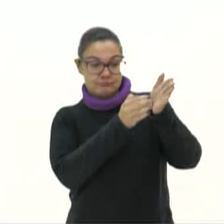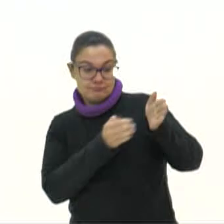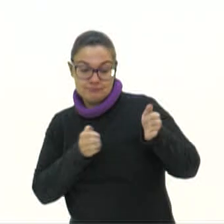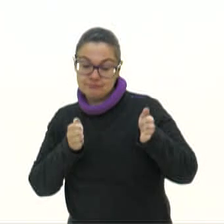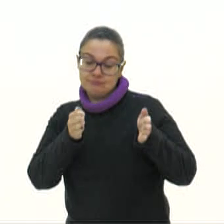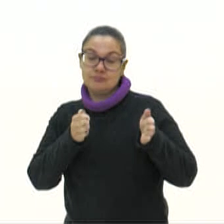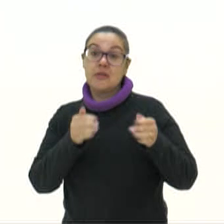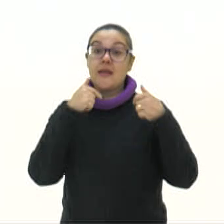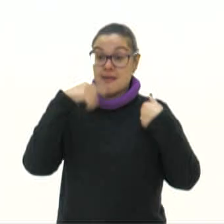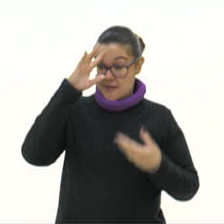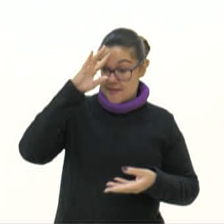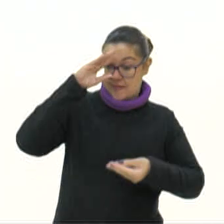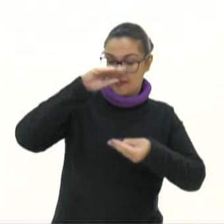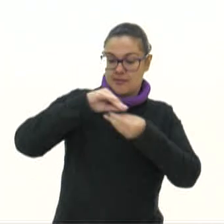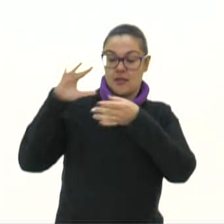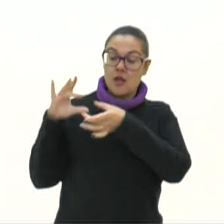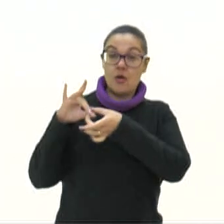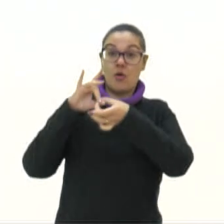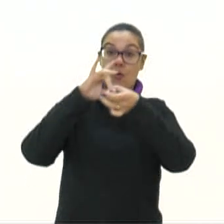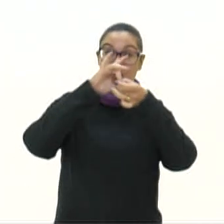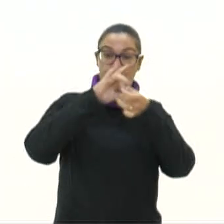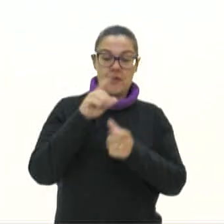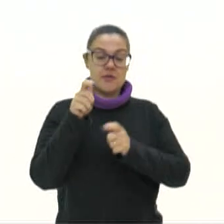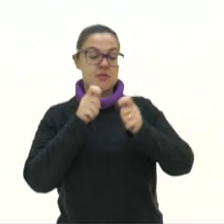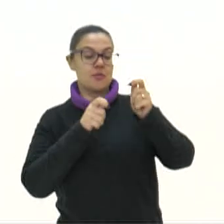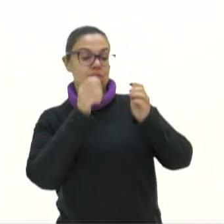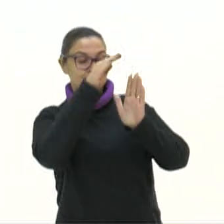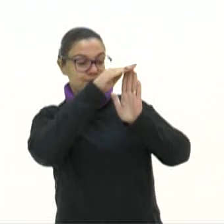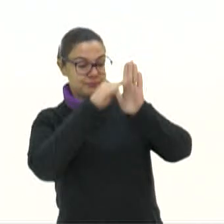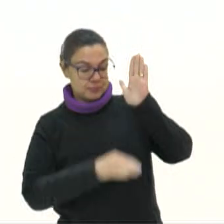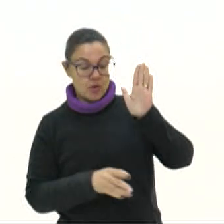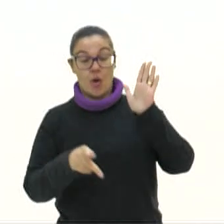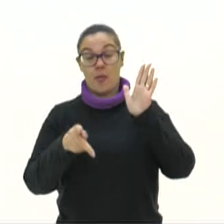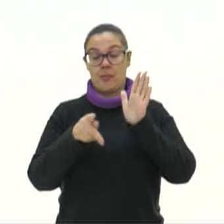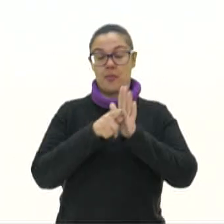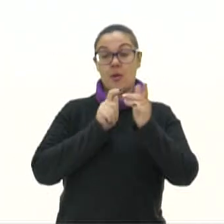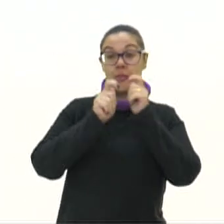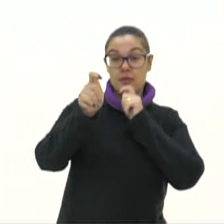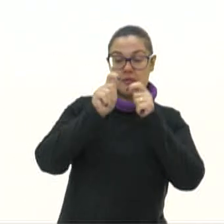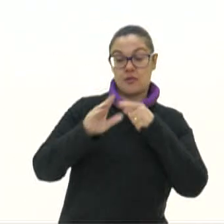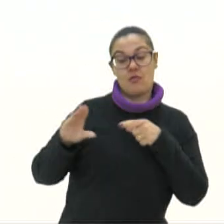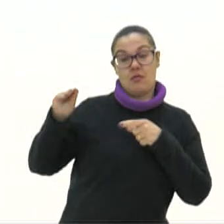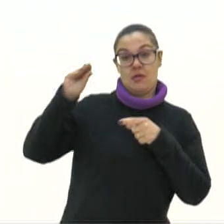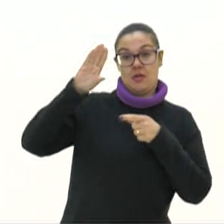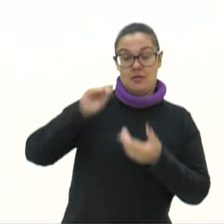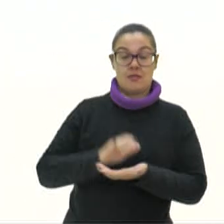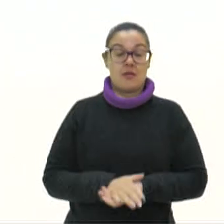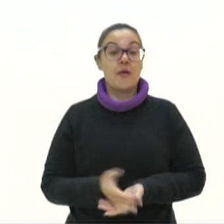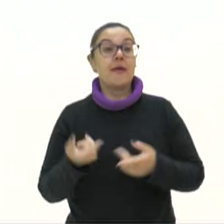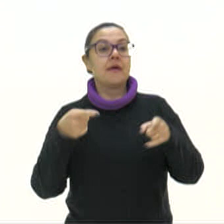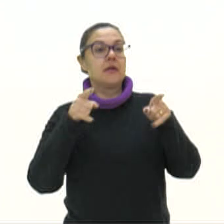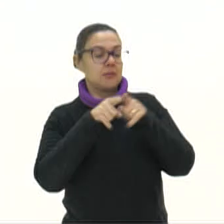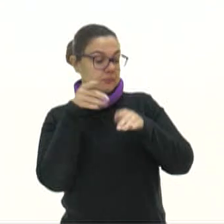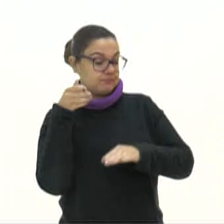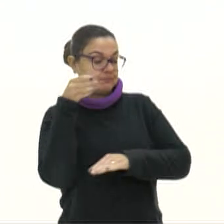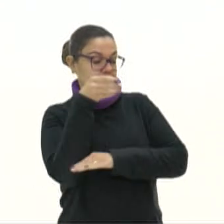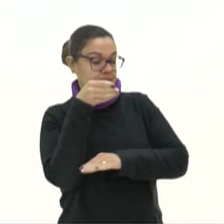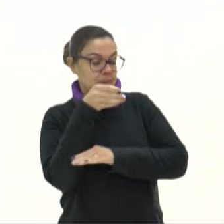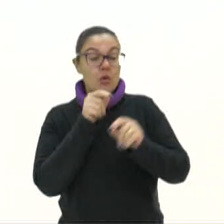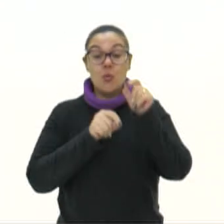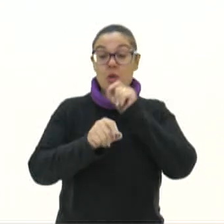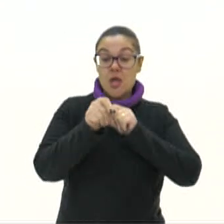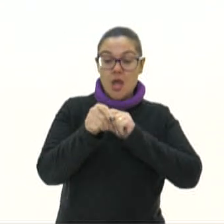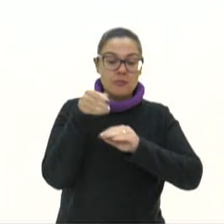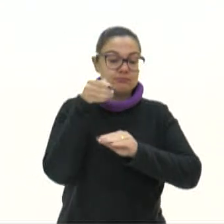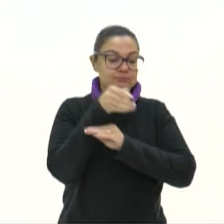indireto. Reconhecer o contexto de produção de uma entrevista oral, feita na oralidade. Inferir informações